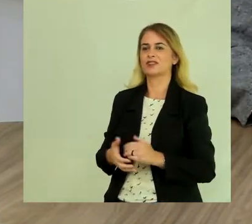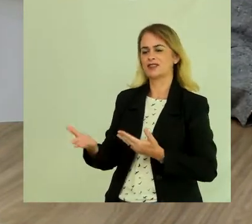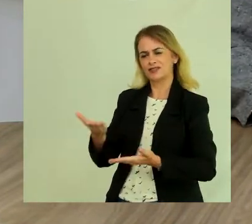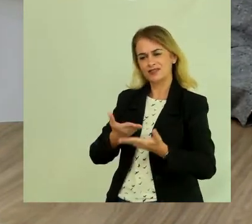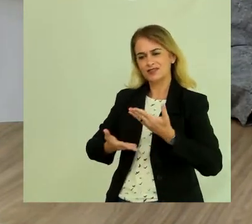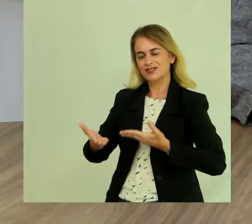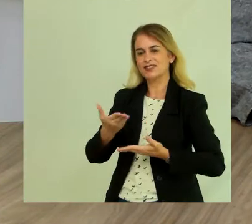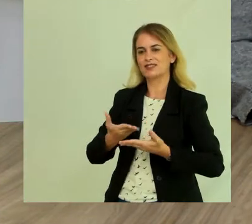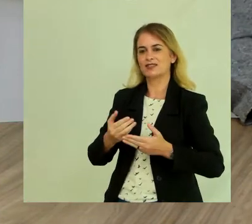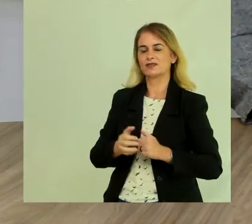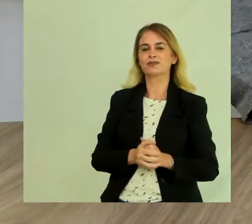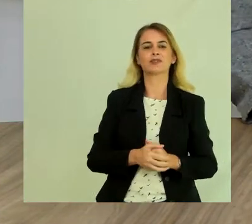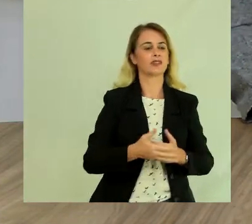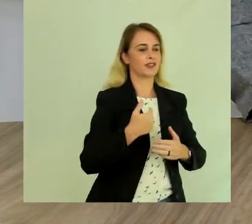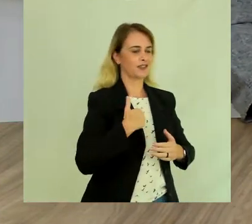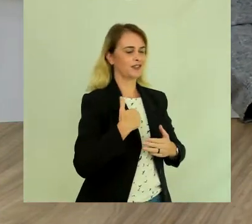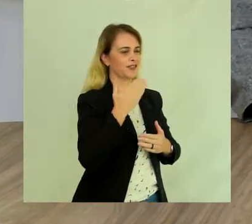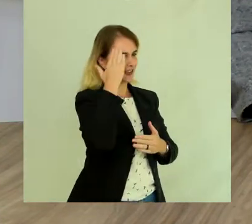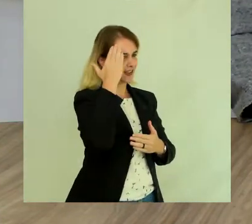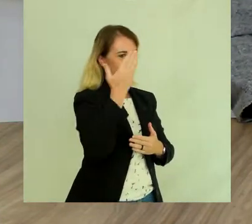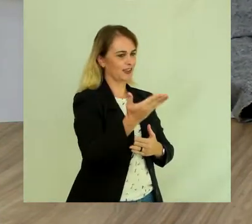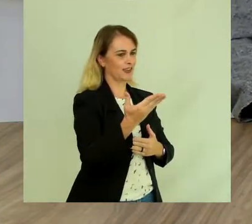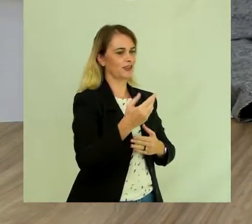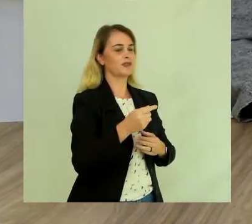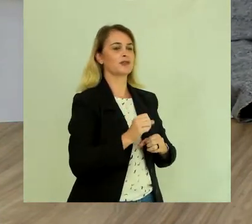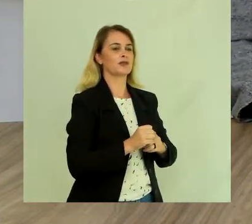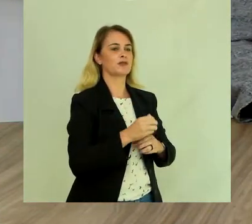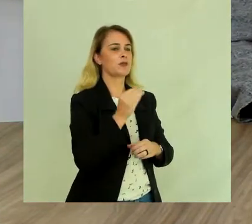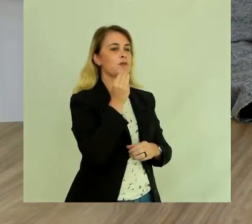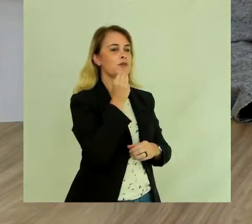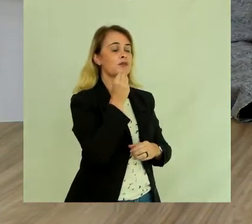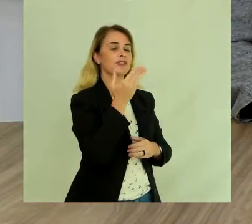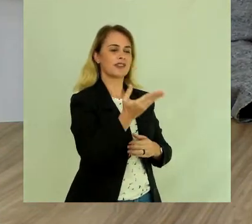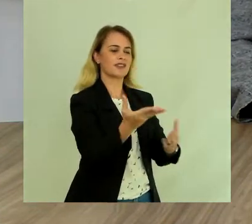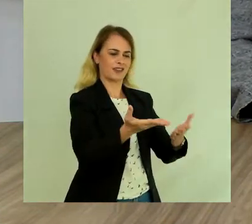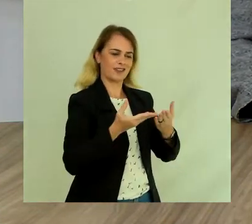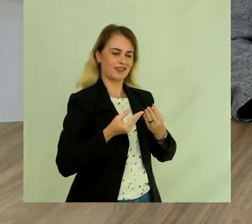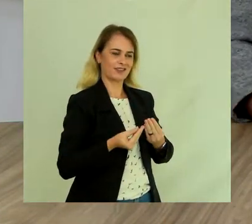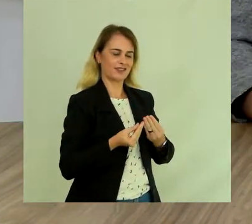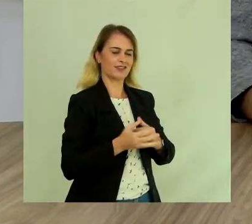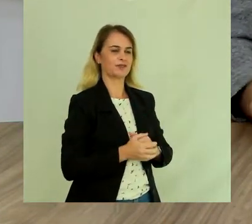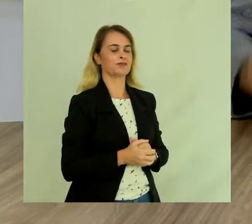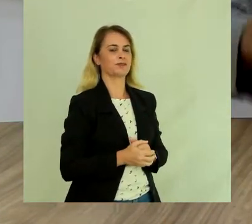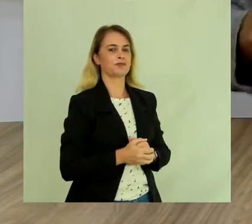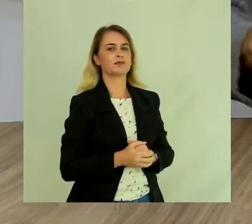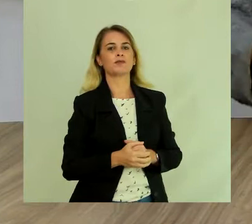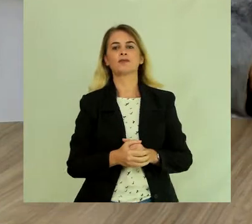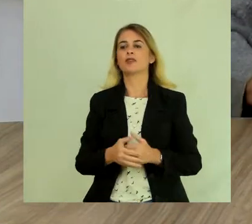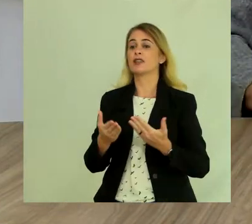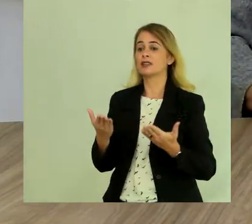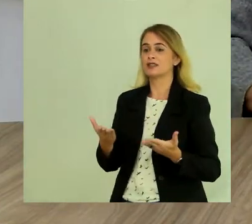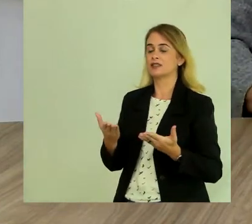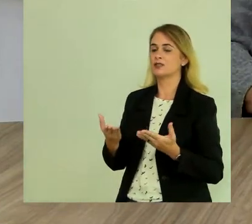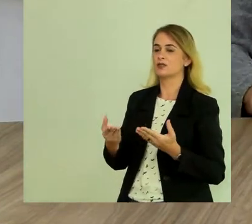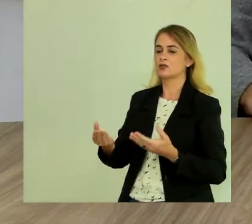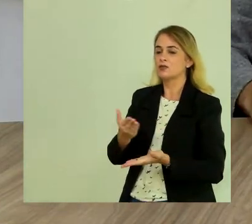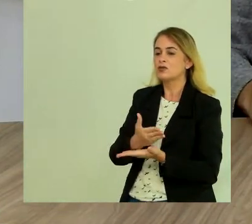conosco aqui hoje. Eu que agradeço, Valdir, pela oportunidade, pelo convite. Ritinha, como é que surgiu